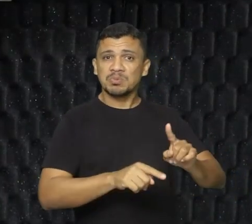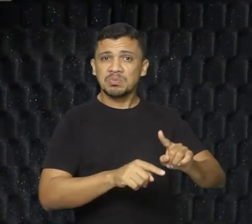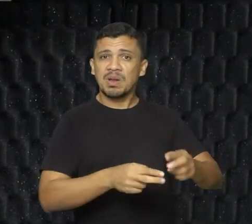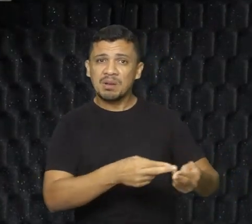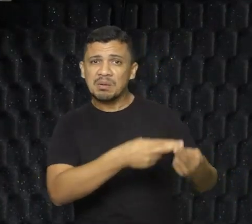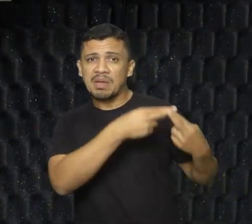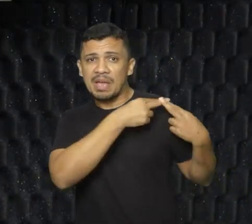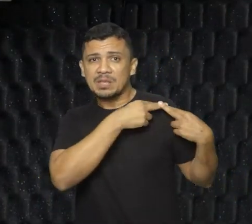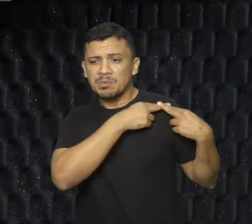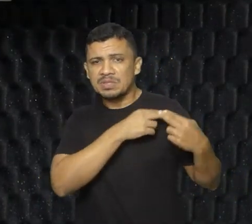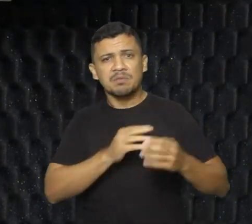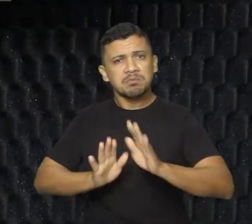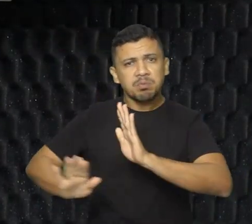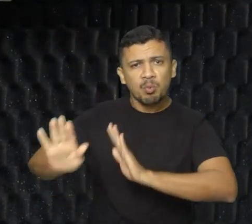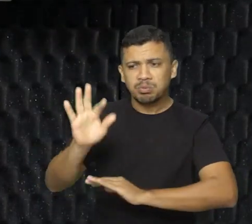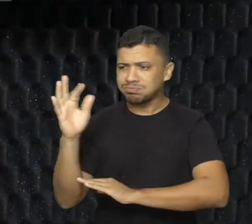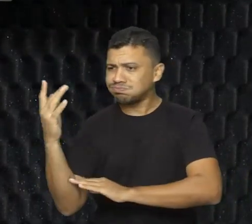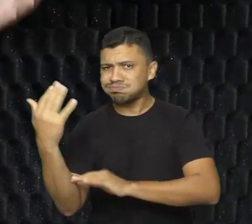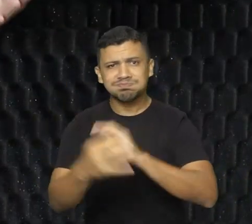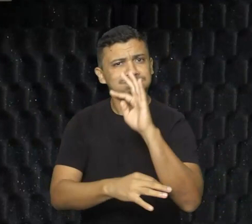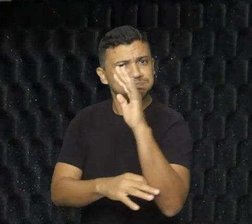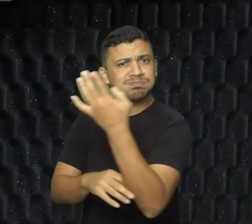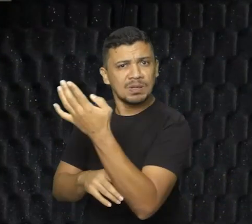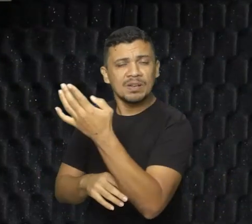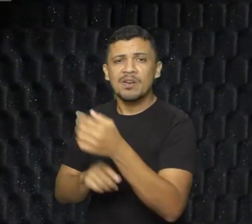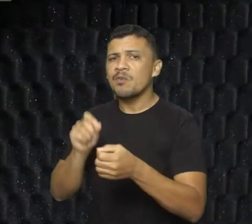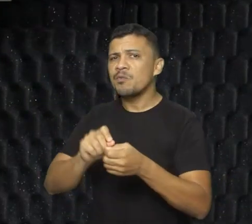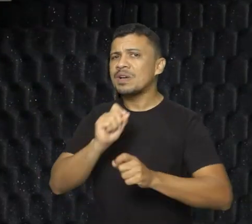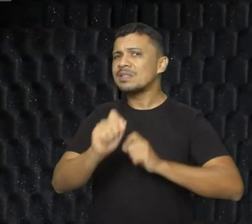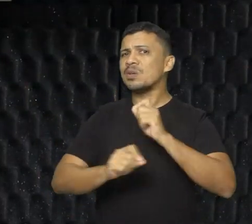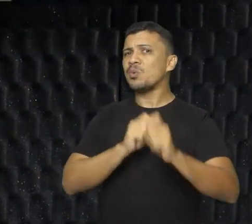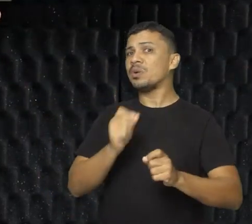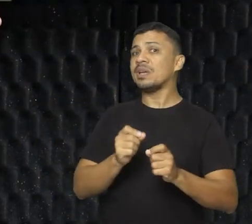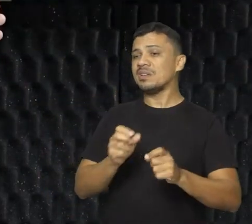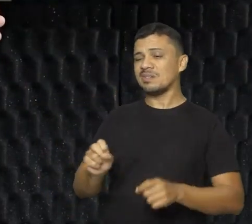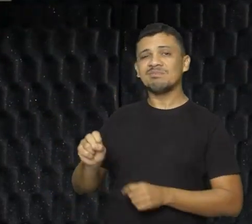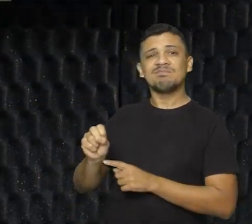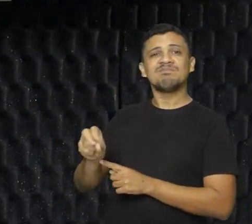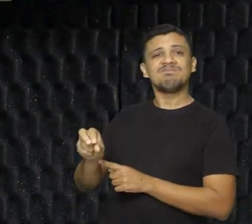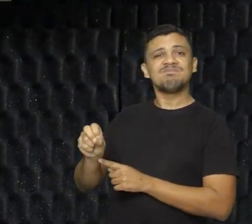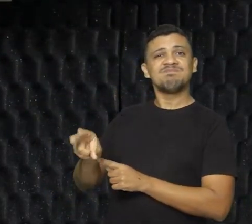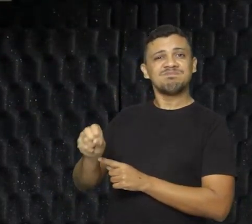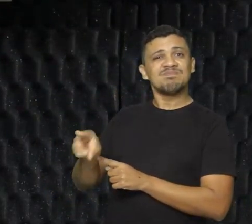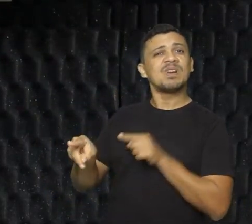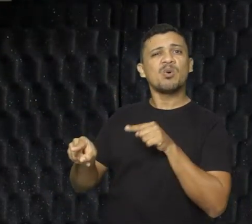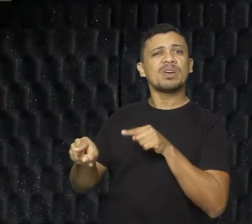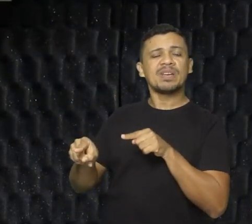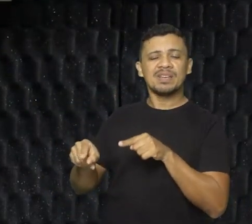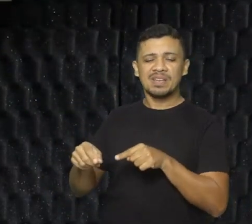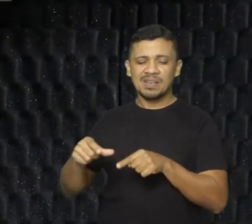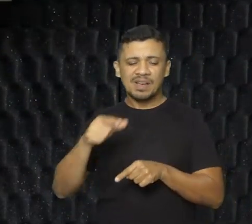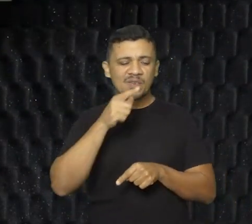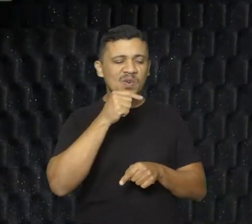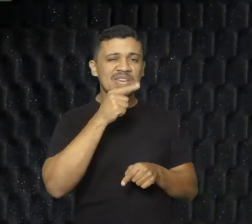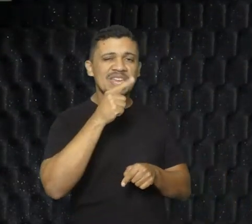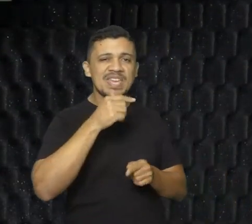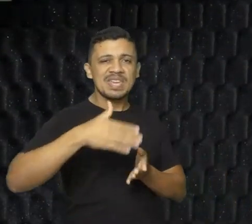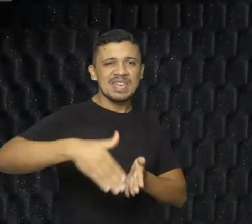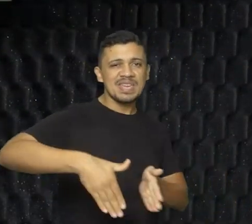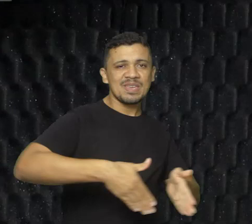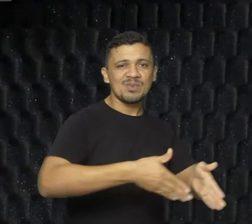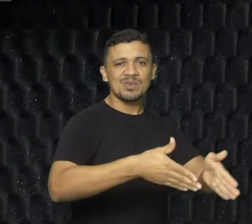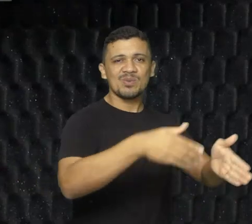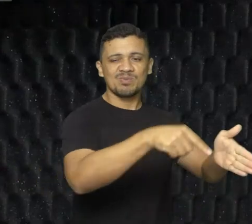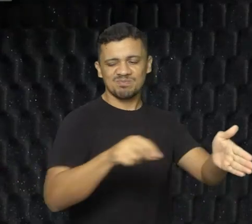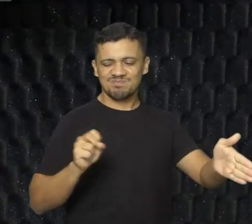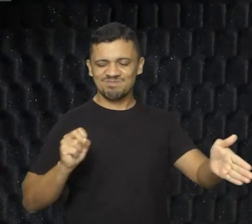com o meio ambiente, a gente vai fazer com que esse tipo de elemento vá cair diretamente nos córregos e rios.